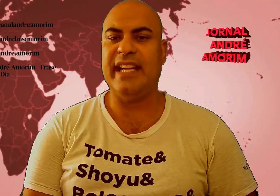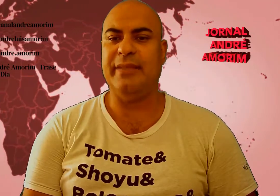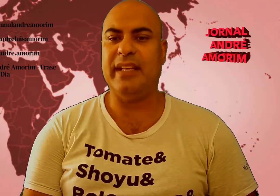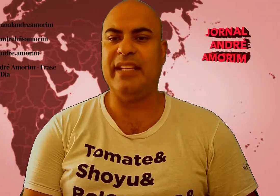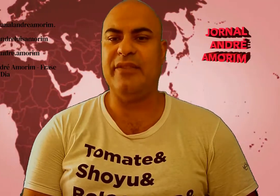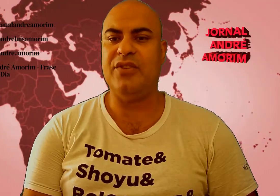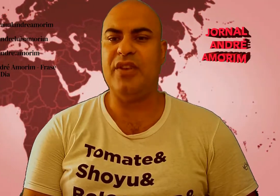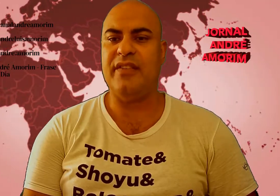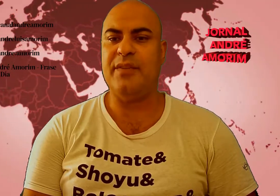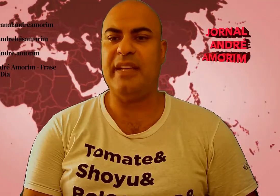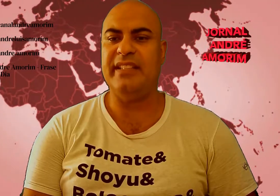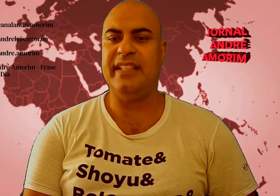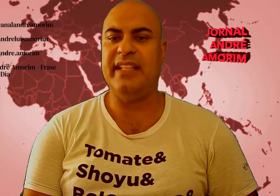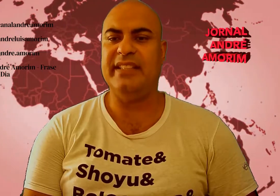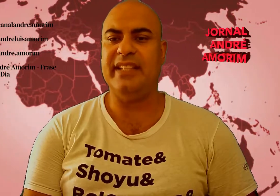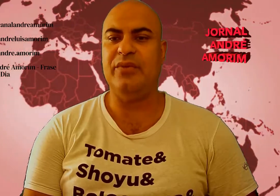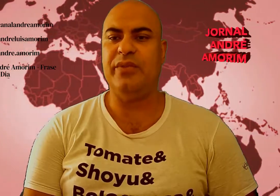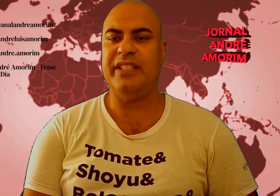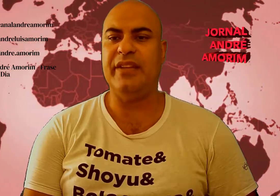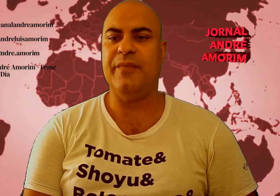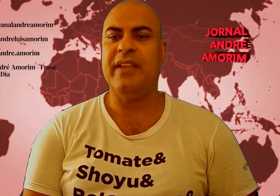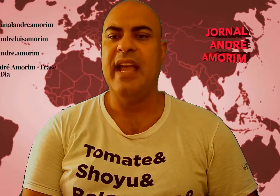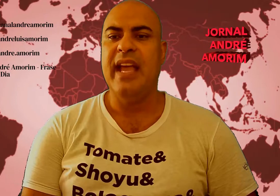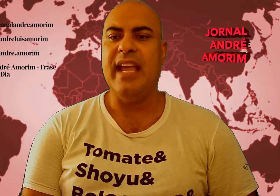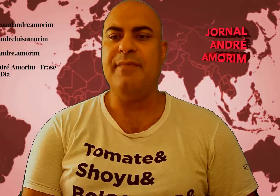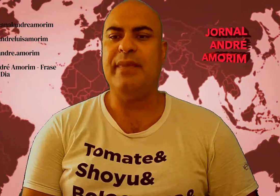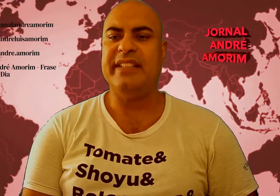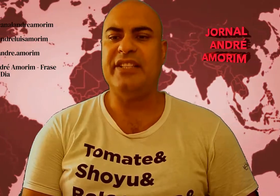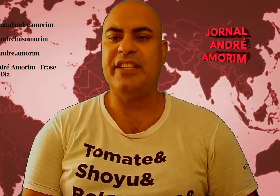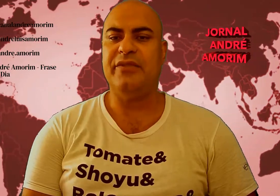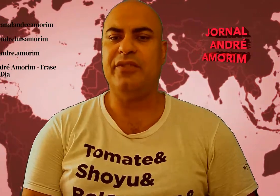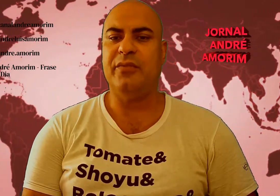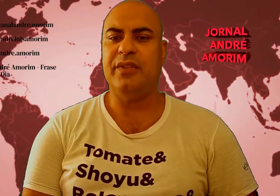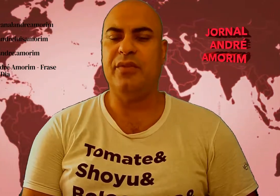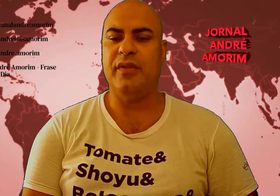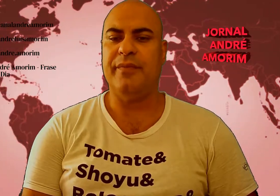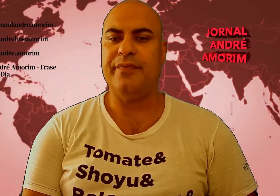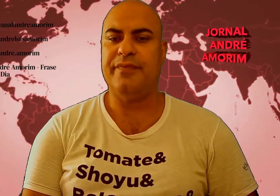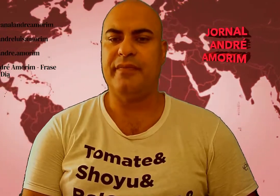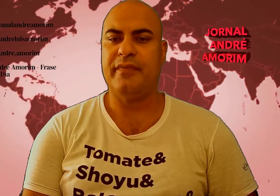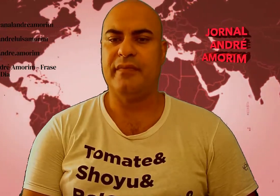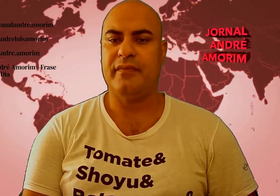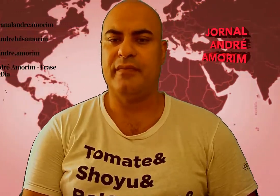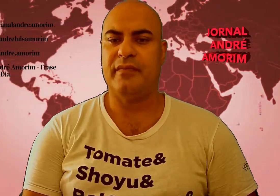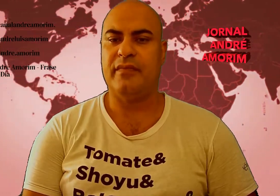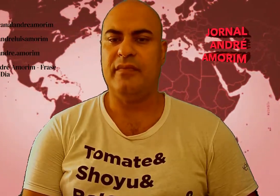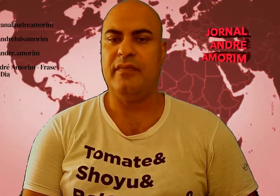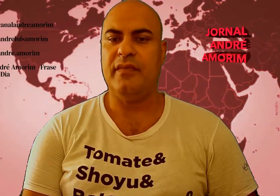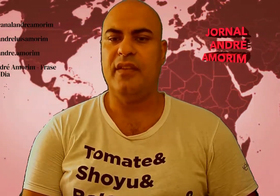Será que vídeo viral mostra policiais batendo em jovens parisienses que tossiam em passageiros no metrô?